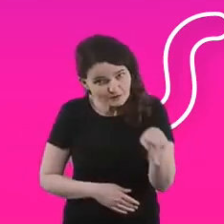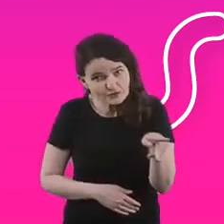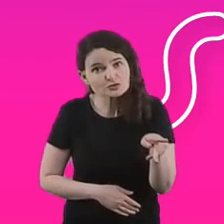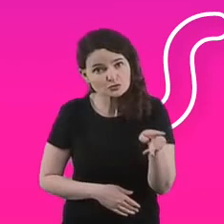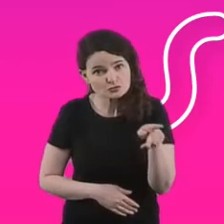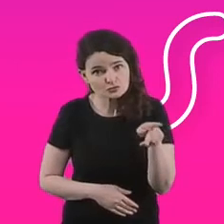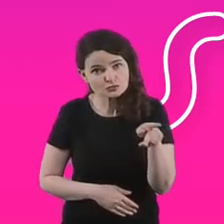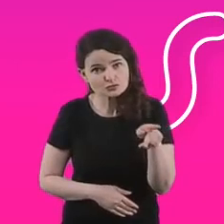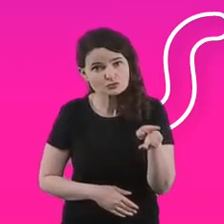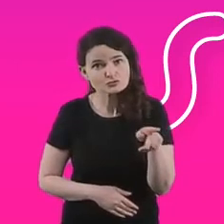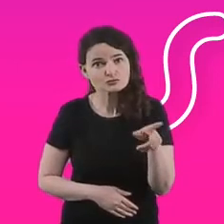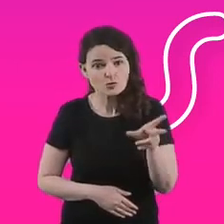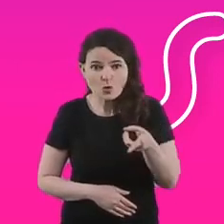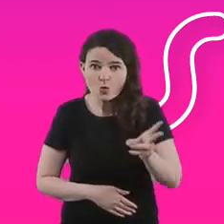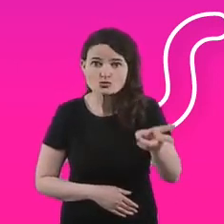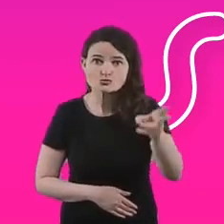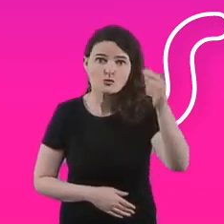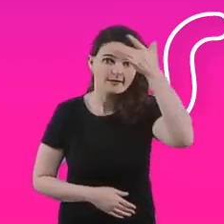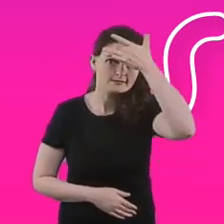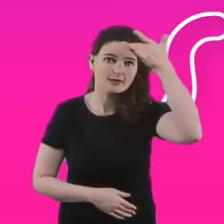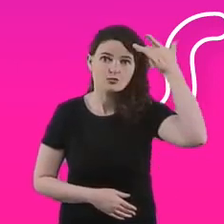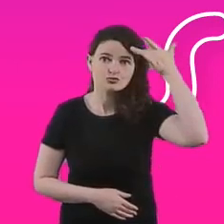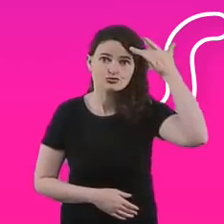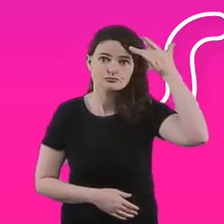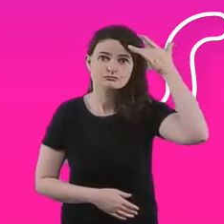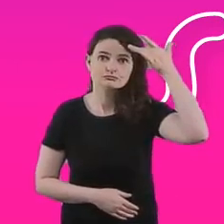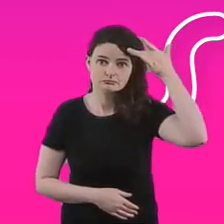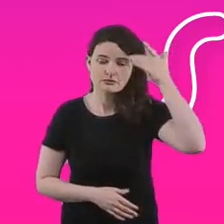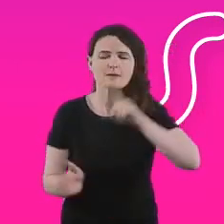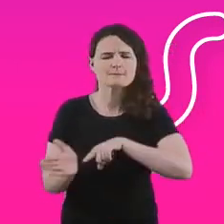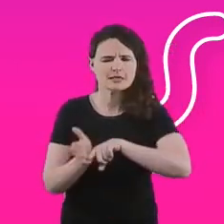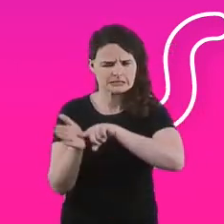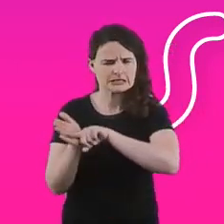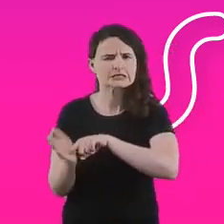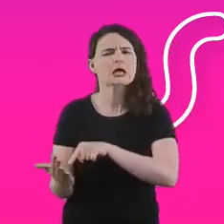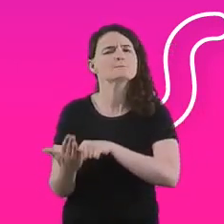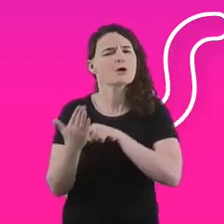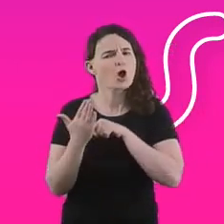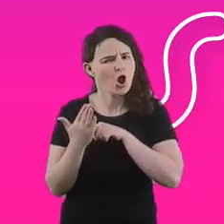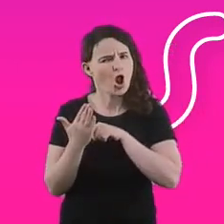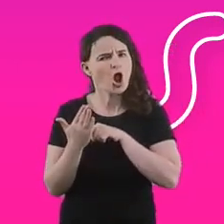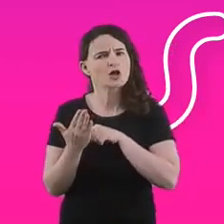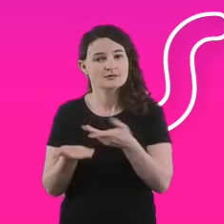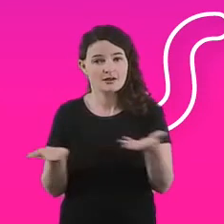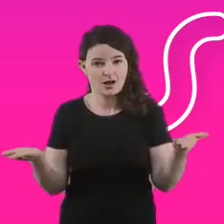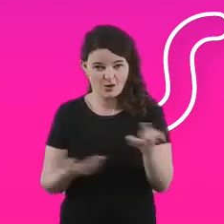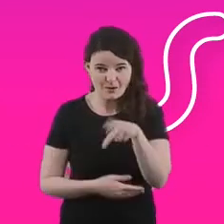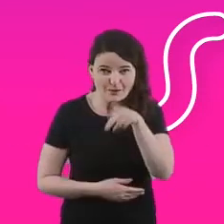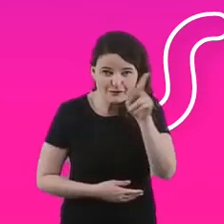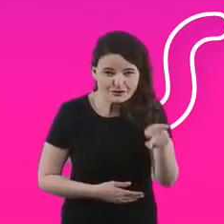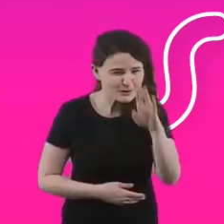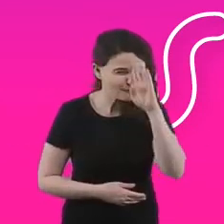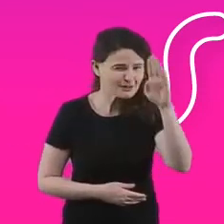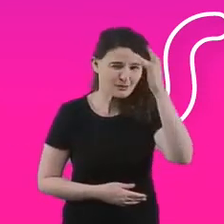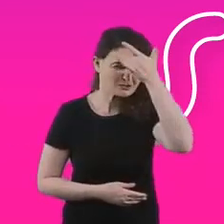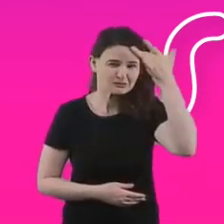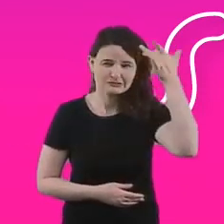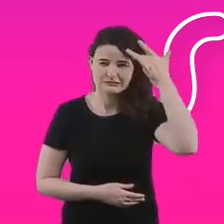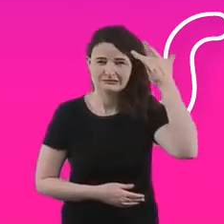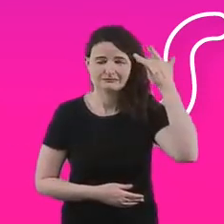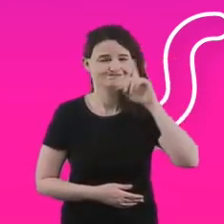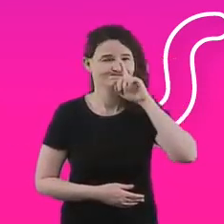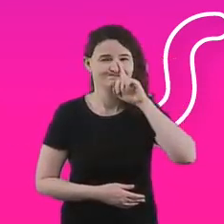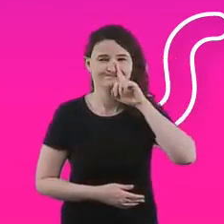saúde mental, porque a pesquisa trouxe muitos sinais disso, né? De que a saúde mental do professor estava se comprometendo, que a gente estava tendo uma